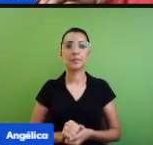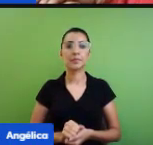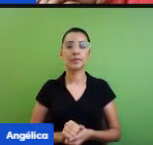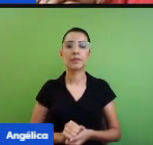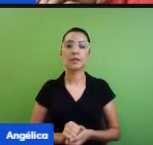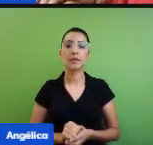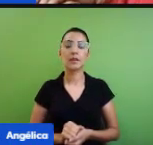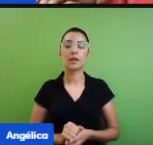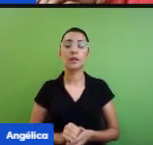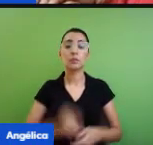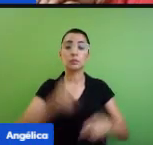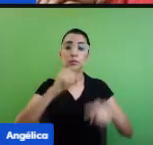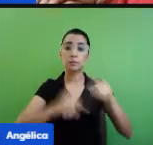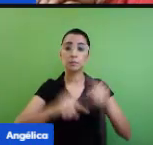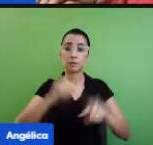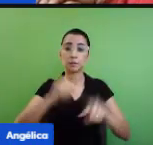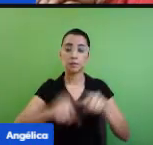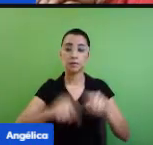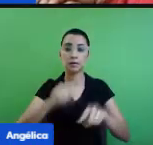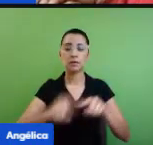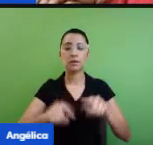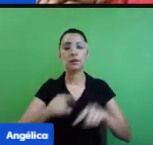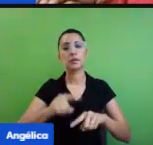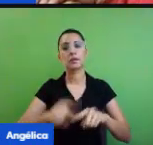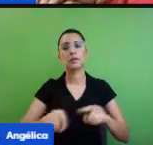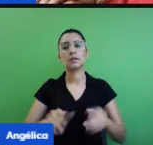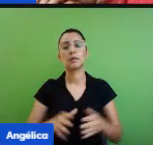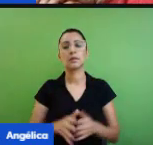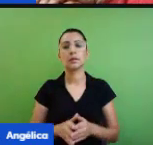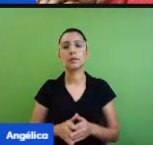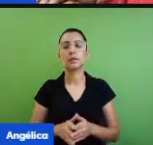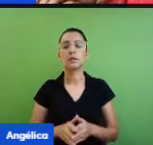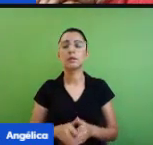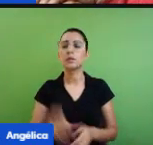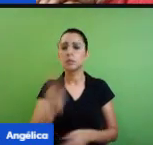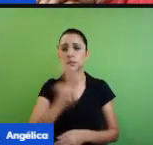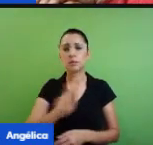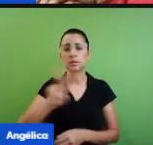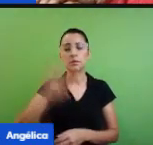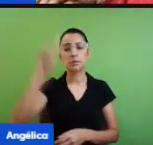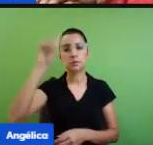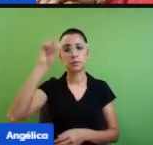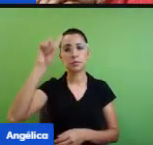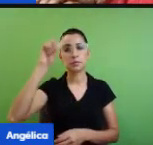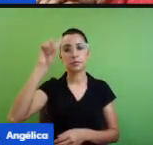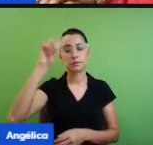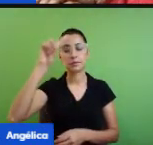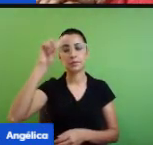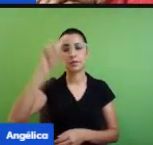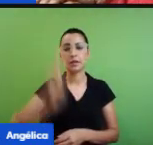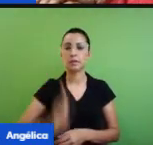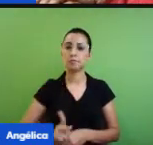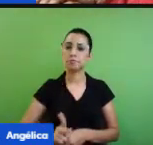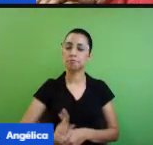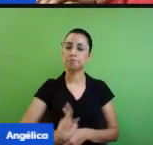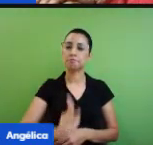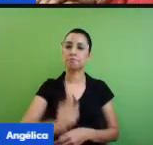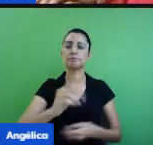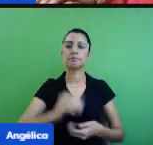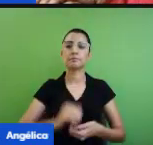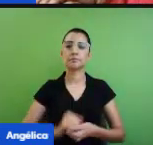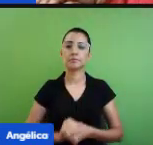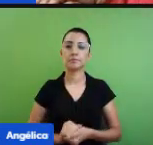dos materiais que fazem parte da rotina e que também são permanentes, como ela falou, né,